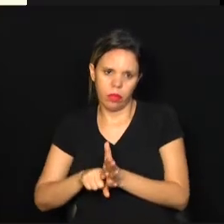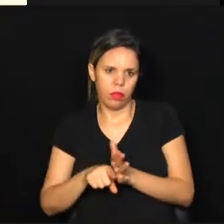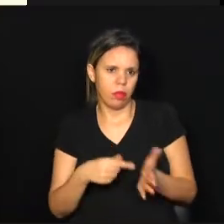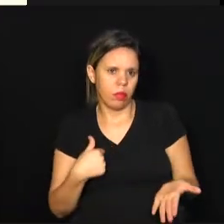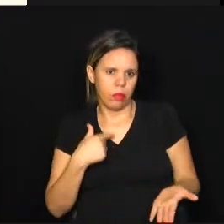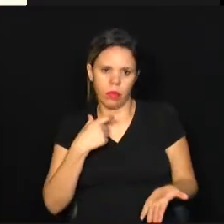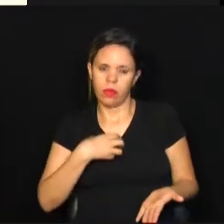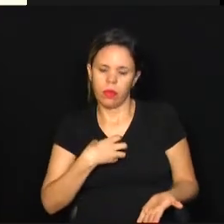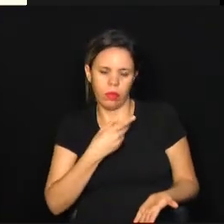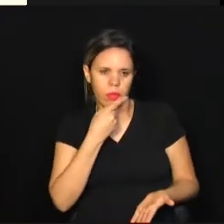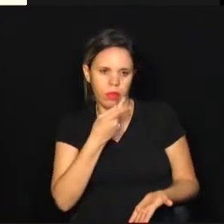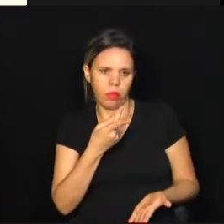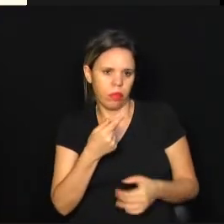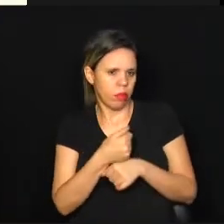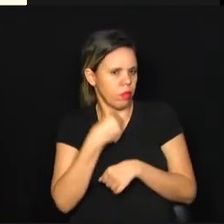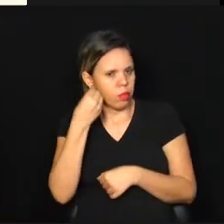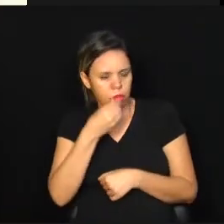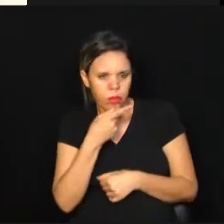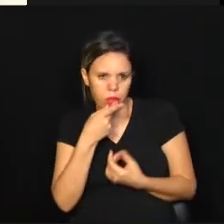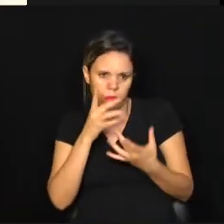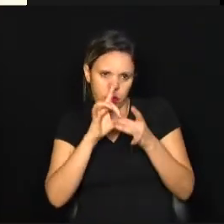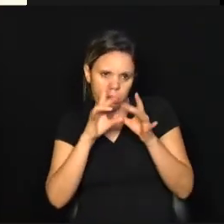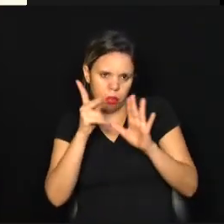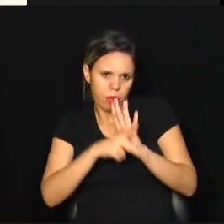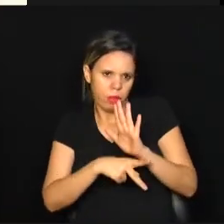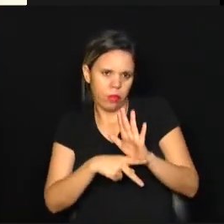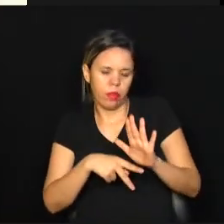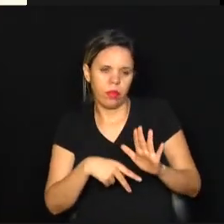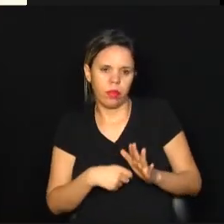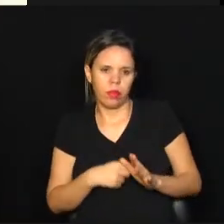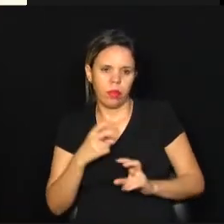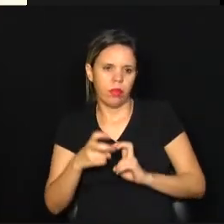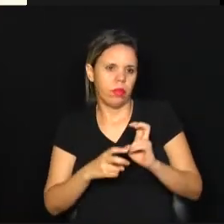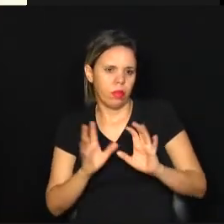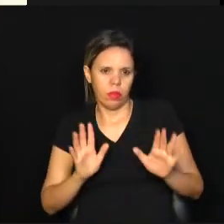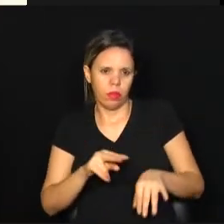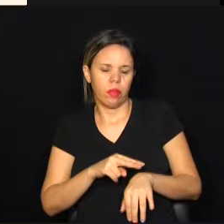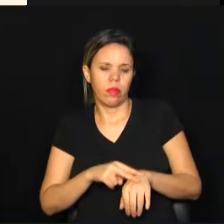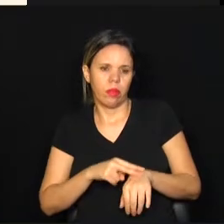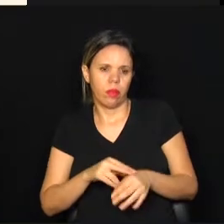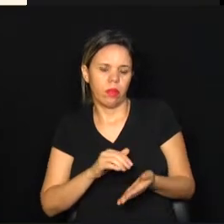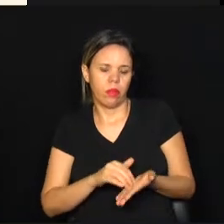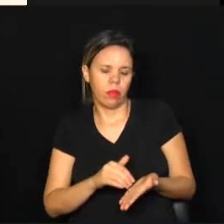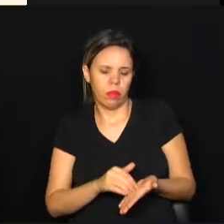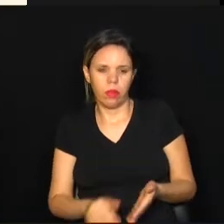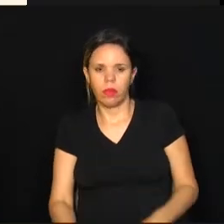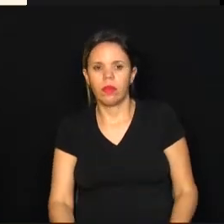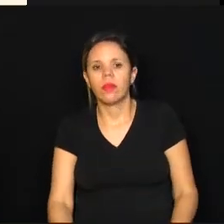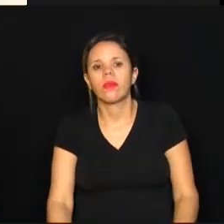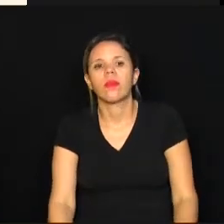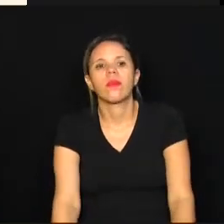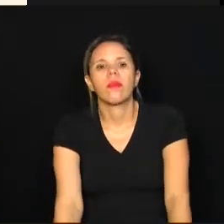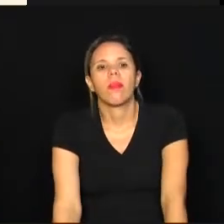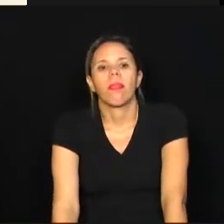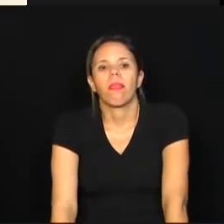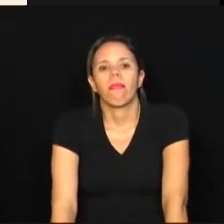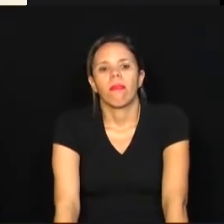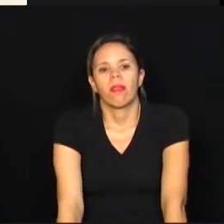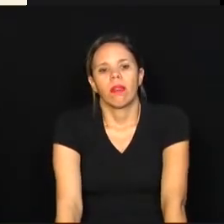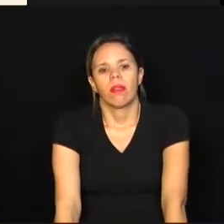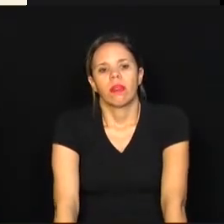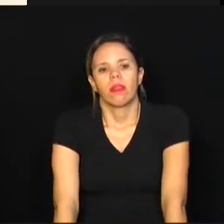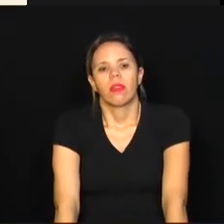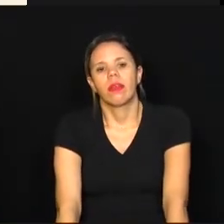me sinto muito à vontade em falar dos projetos, né, que demanda a Secretaria do Verde. Tá? Que mais que